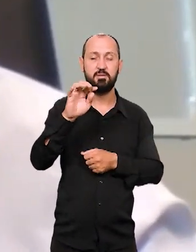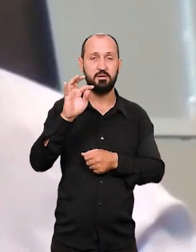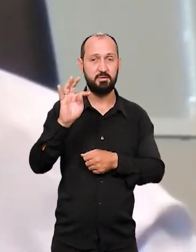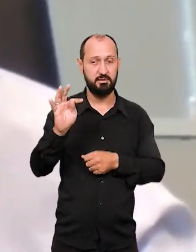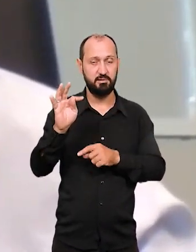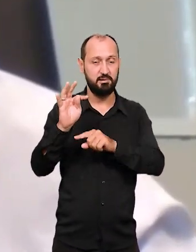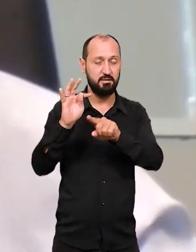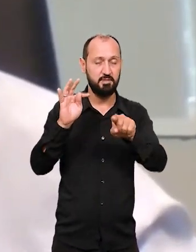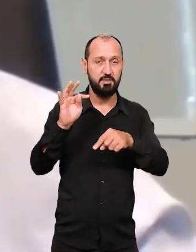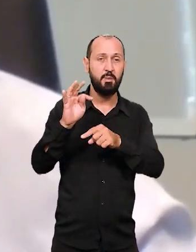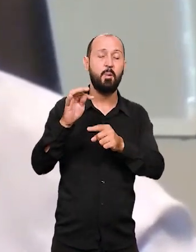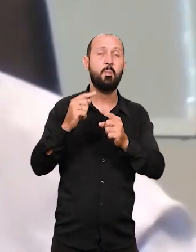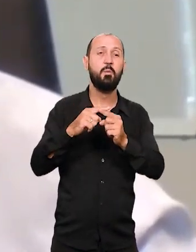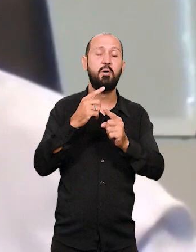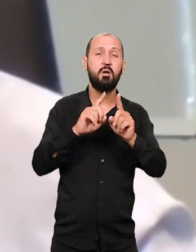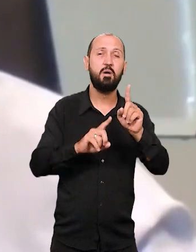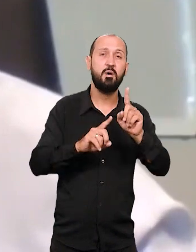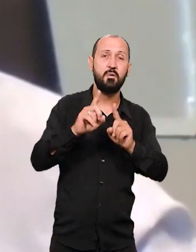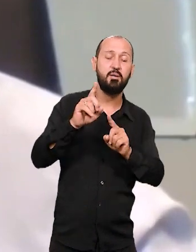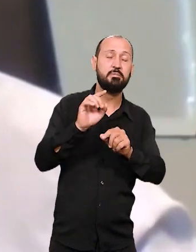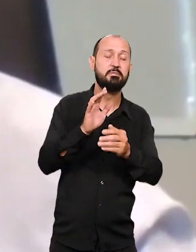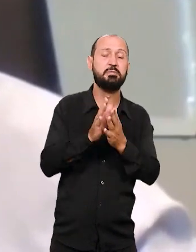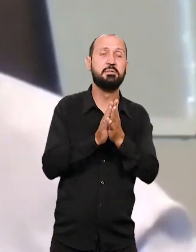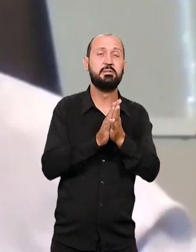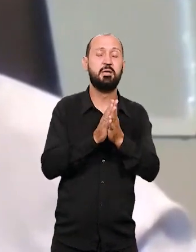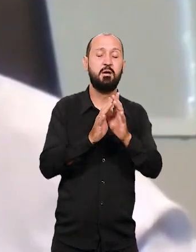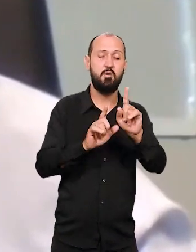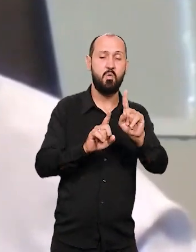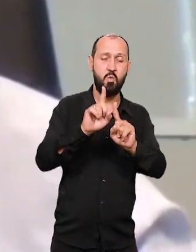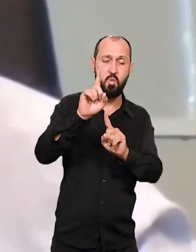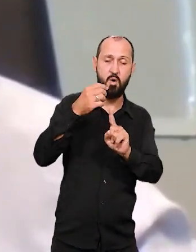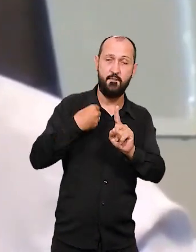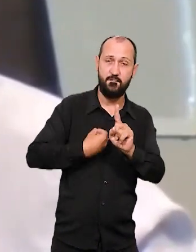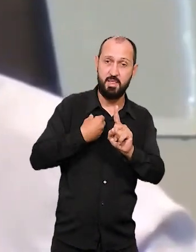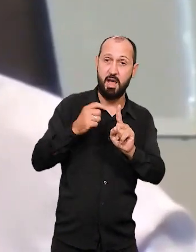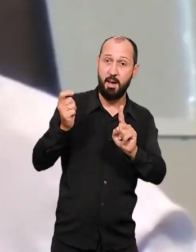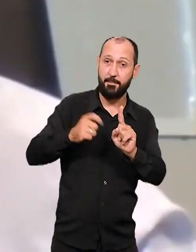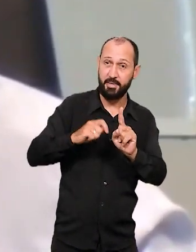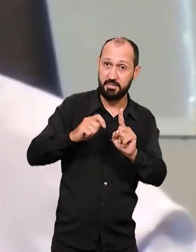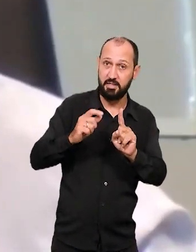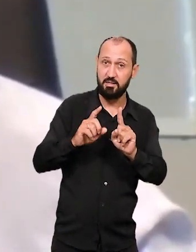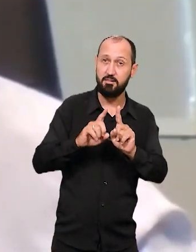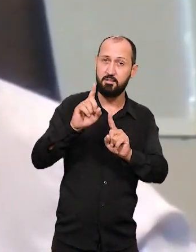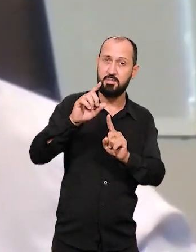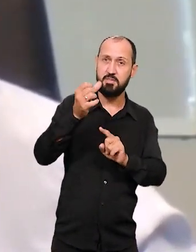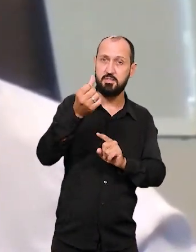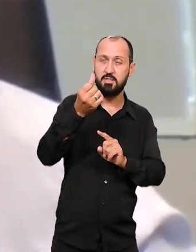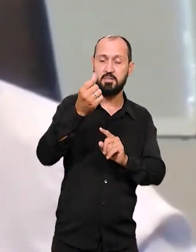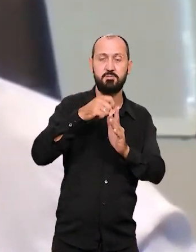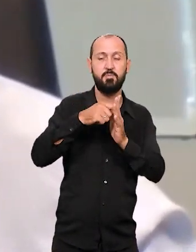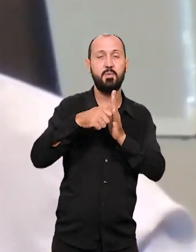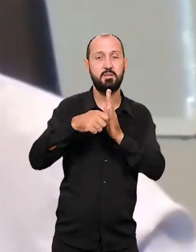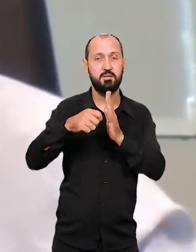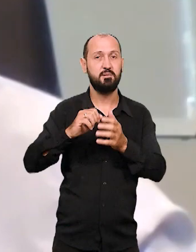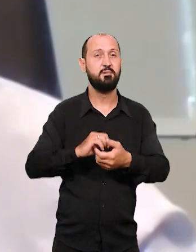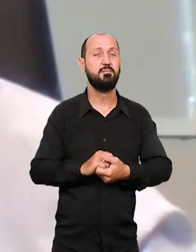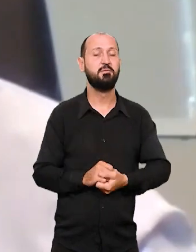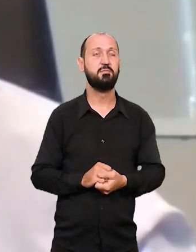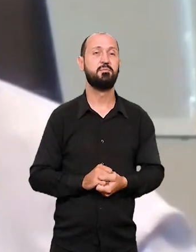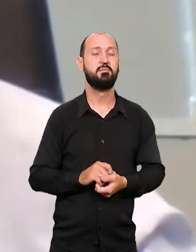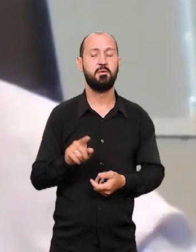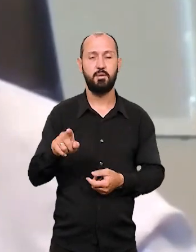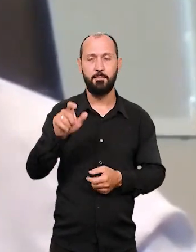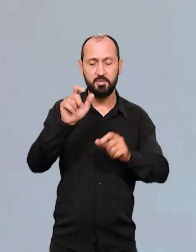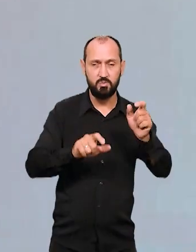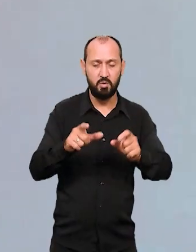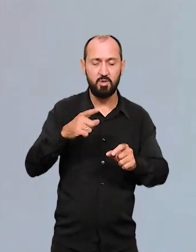que tinha que dar o AZT para todo mundo, porque a gente aumentava a expectativa de vida das pessoas em 6